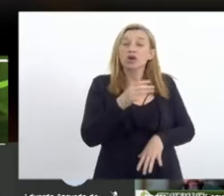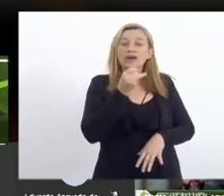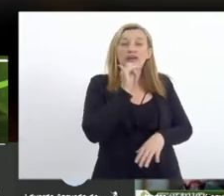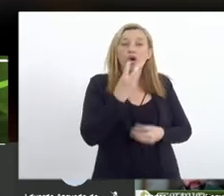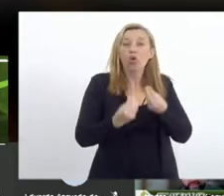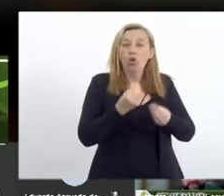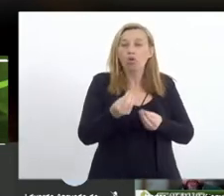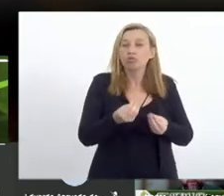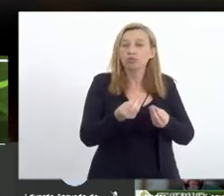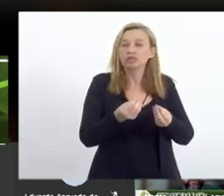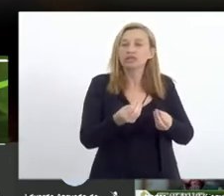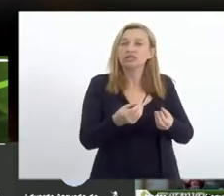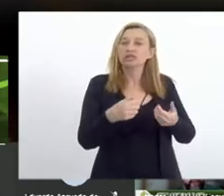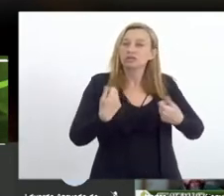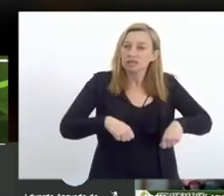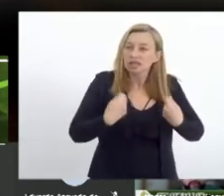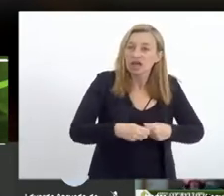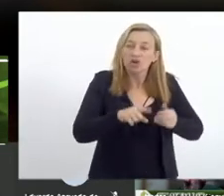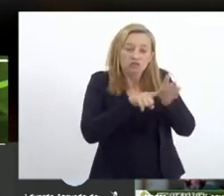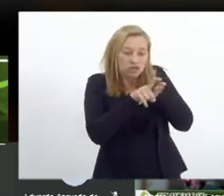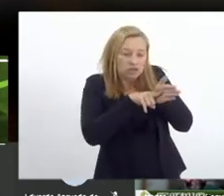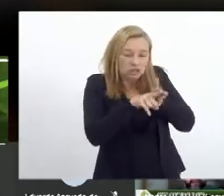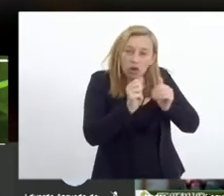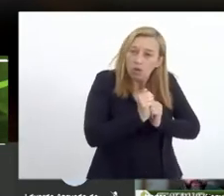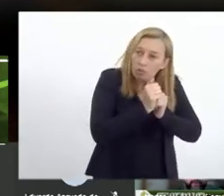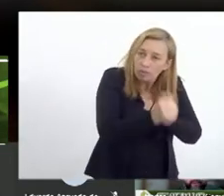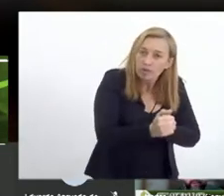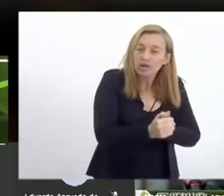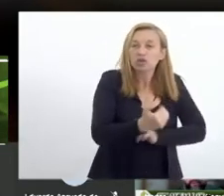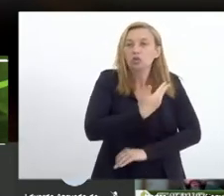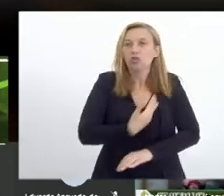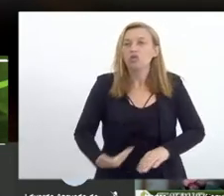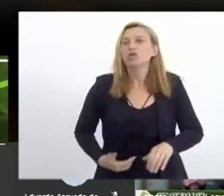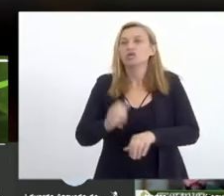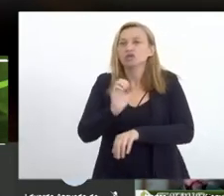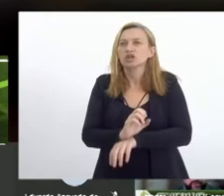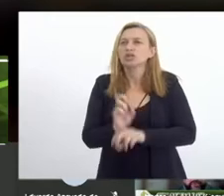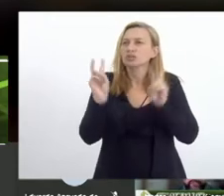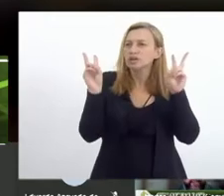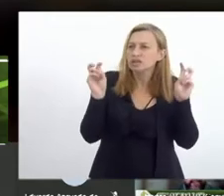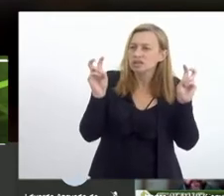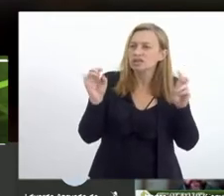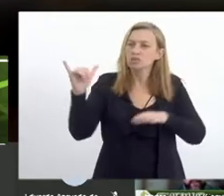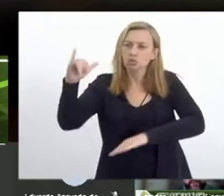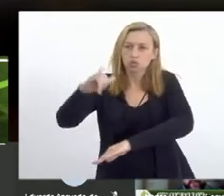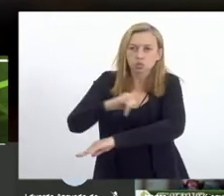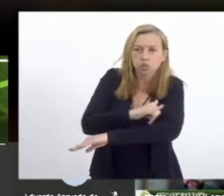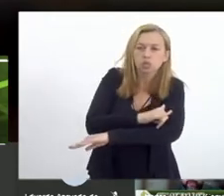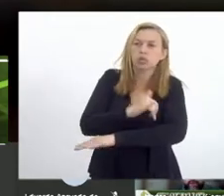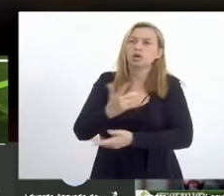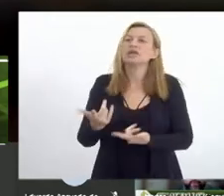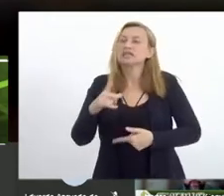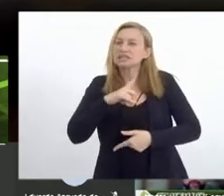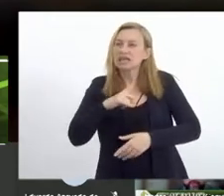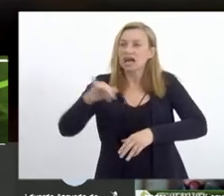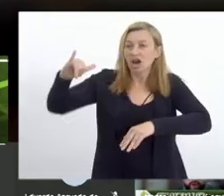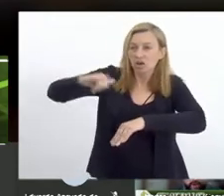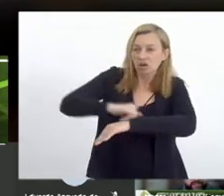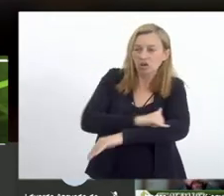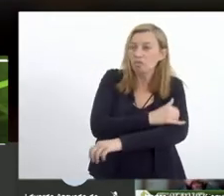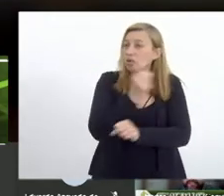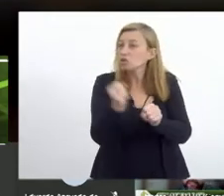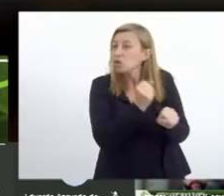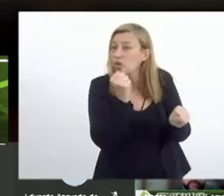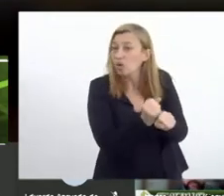uma fiscalização, um acompanhamento do governo do estado sobre essas operações aéreas. Existem aeroportos fazendo obras